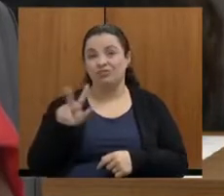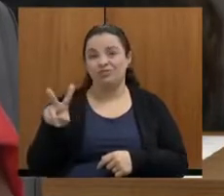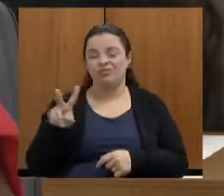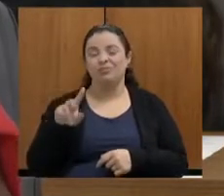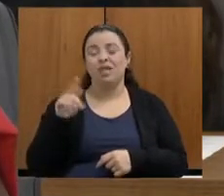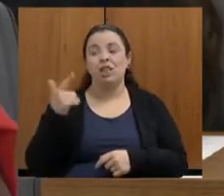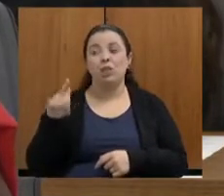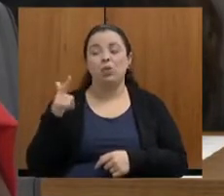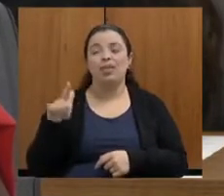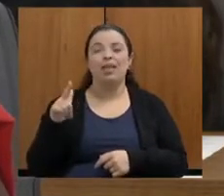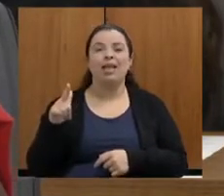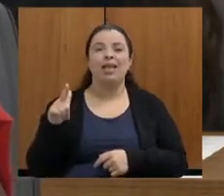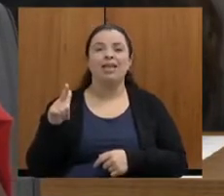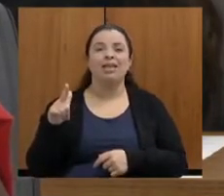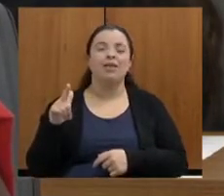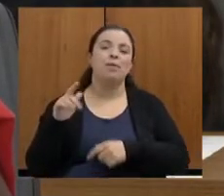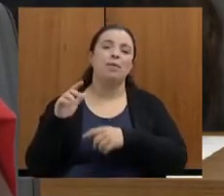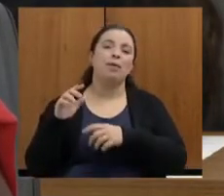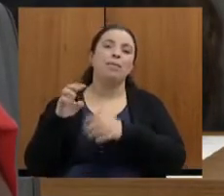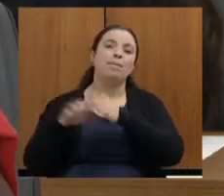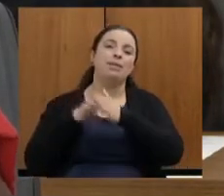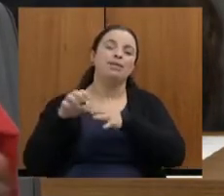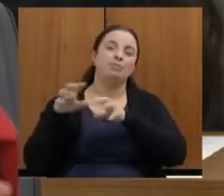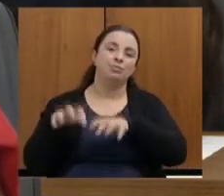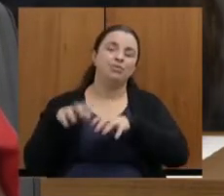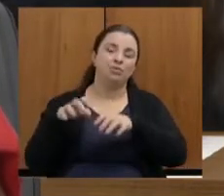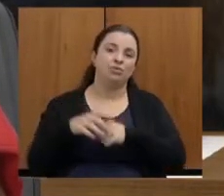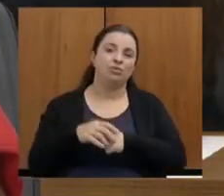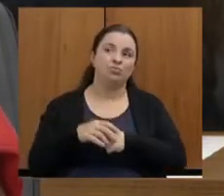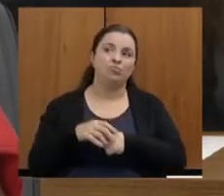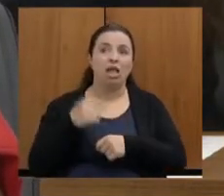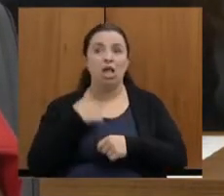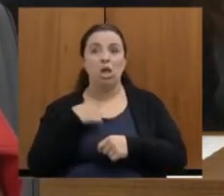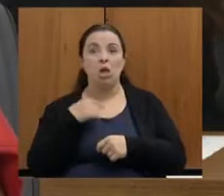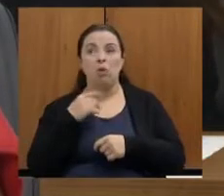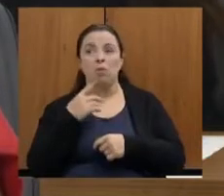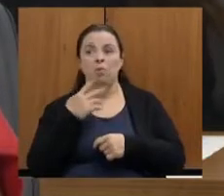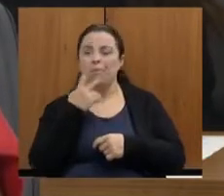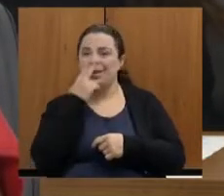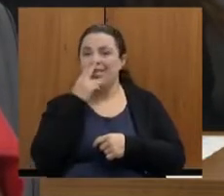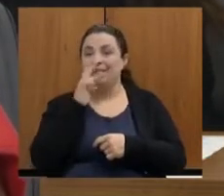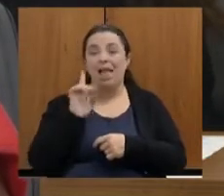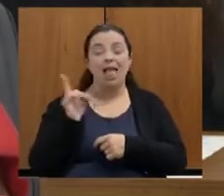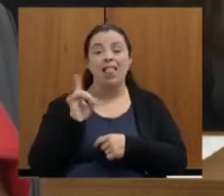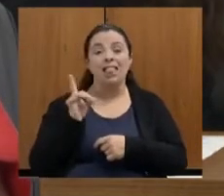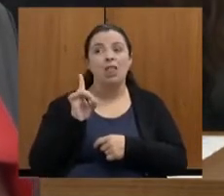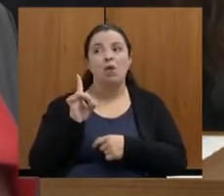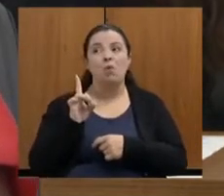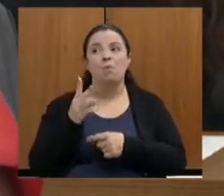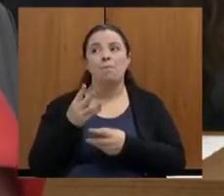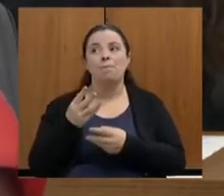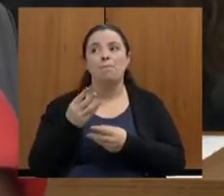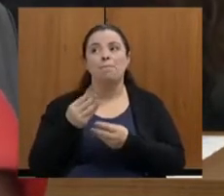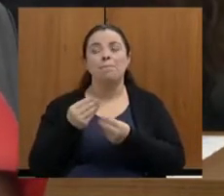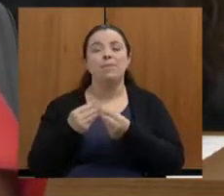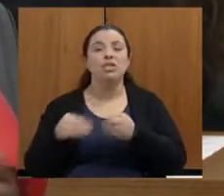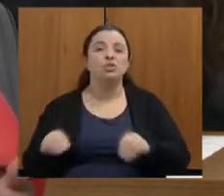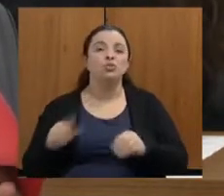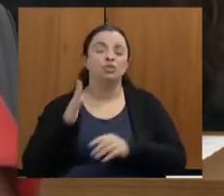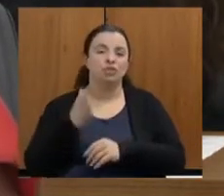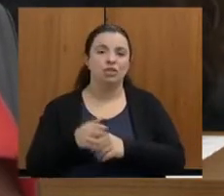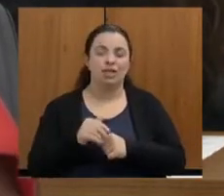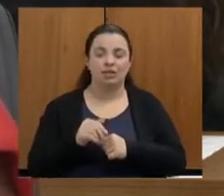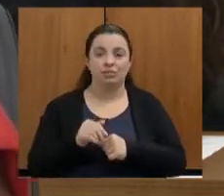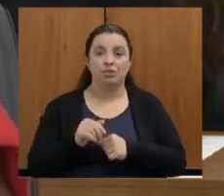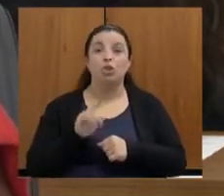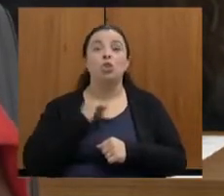atingida direta a gente já compõem a luta pelo movimento negro em outros Fontes né na